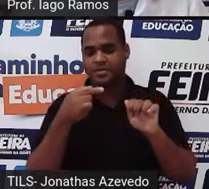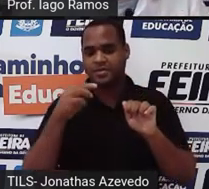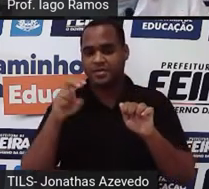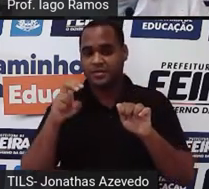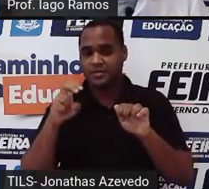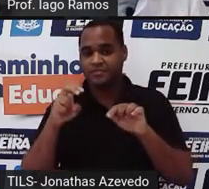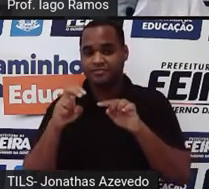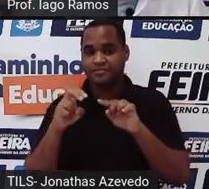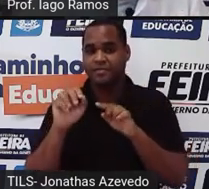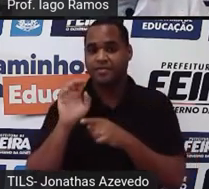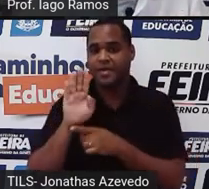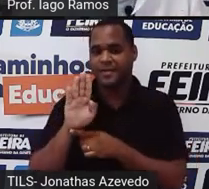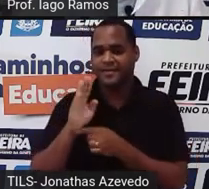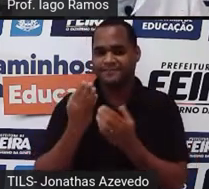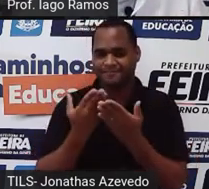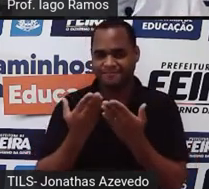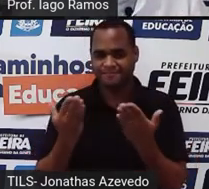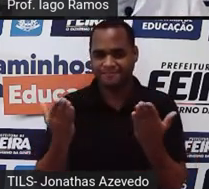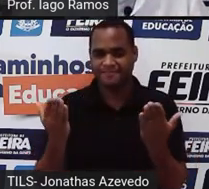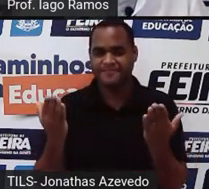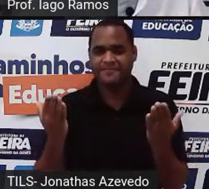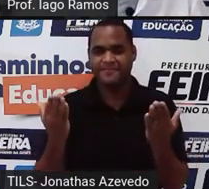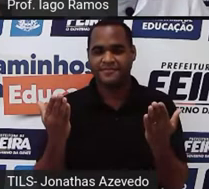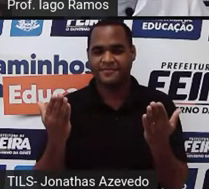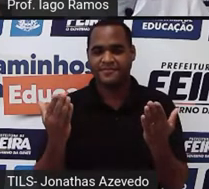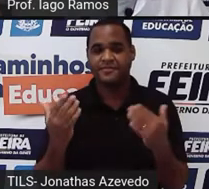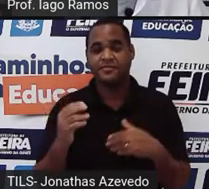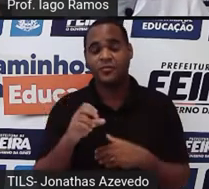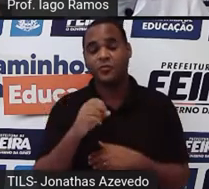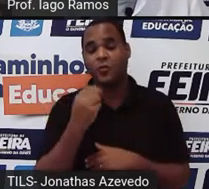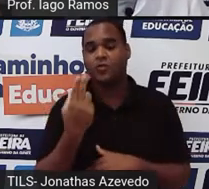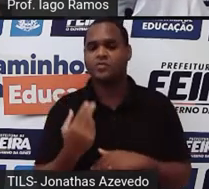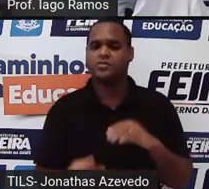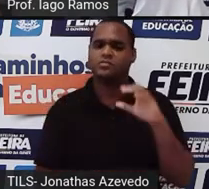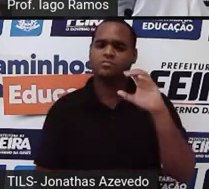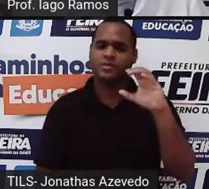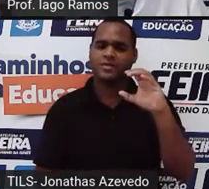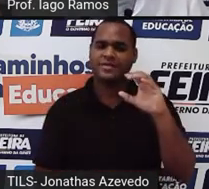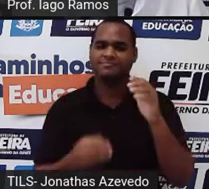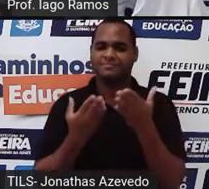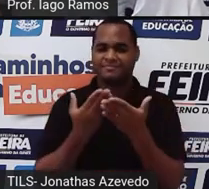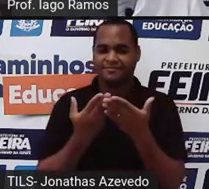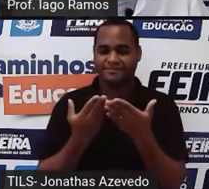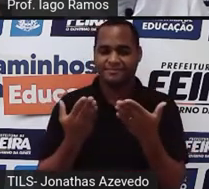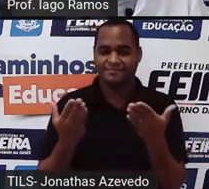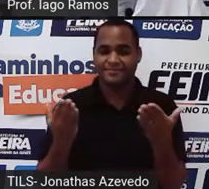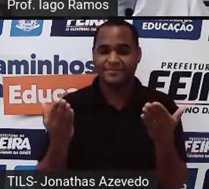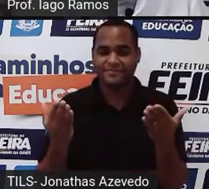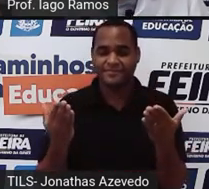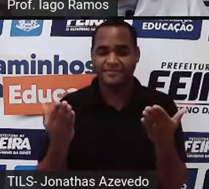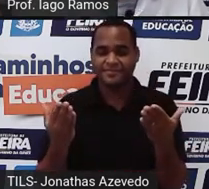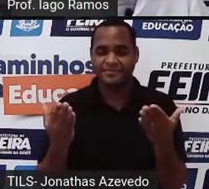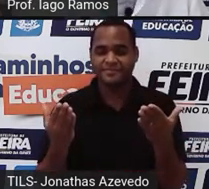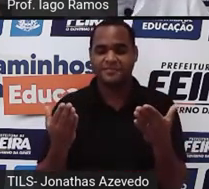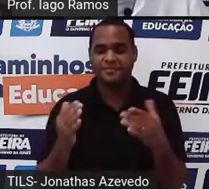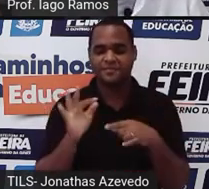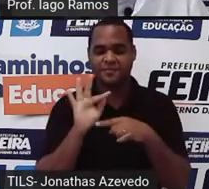3.375, letra B, 225 negativo, ou letra C, a fração